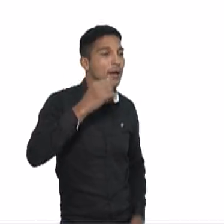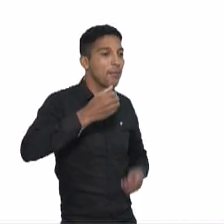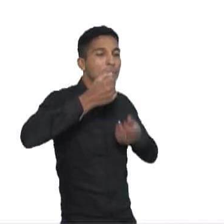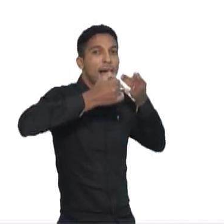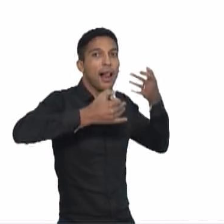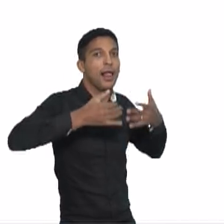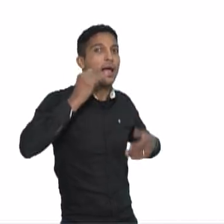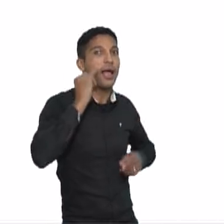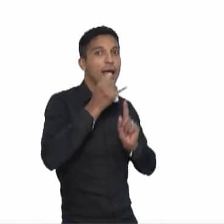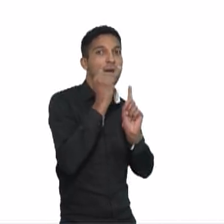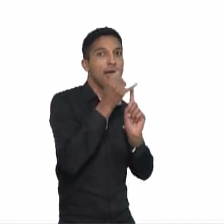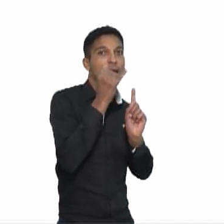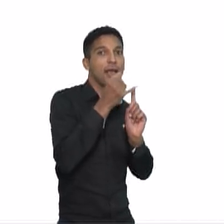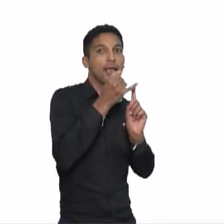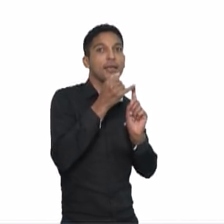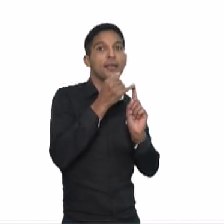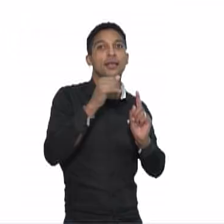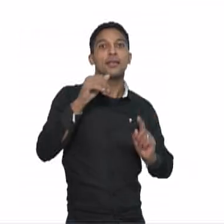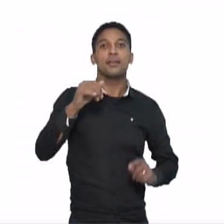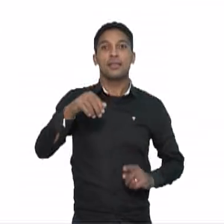da narrativa serial.